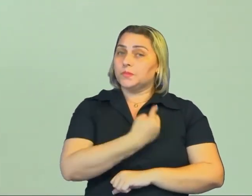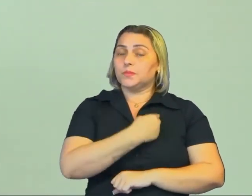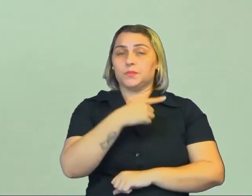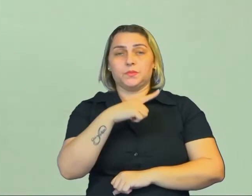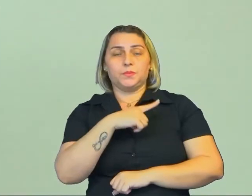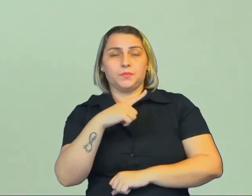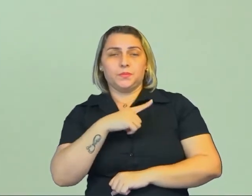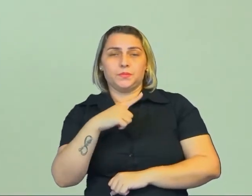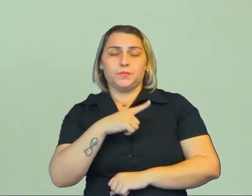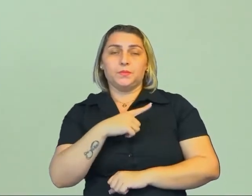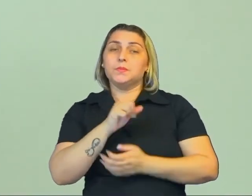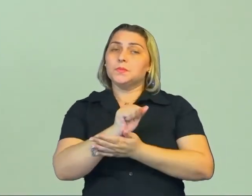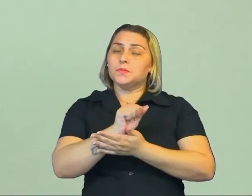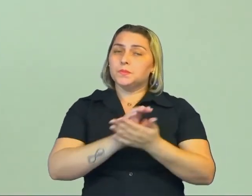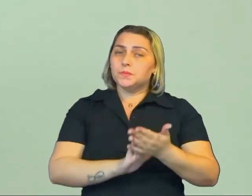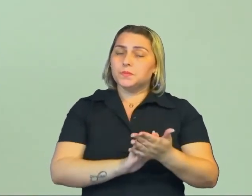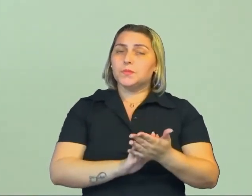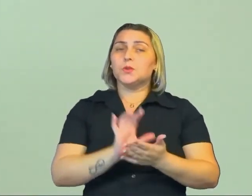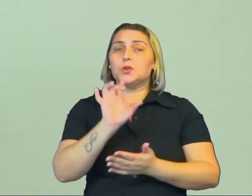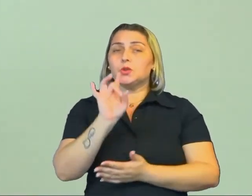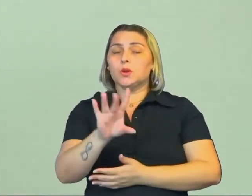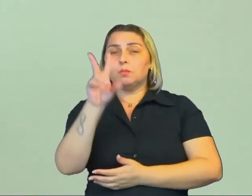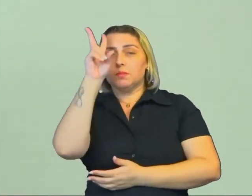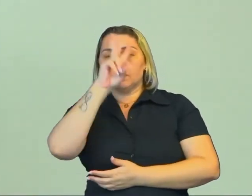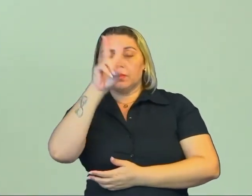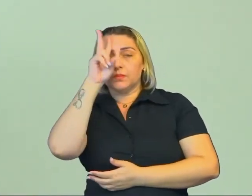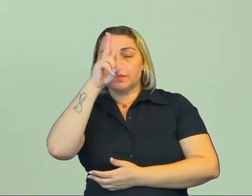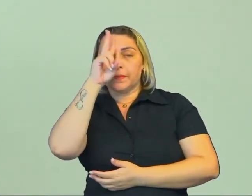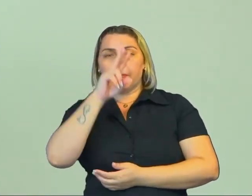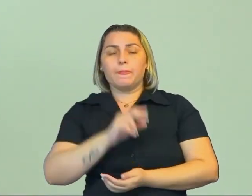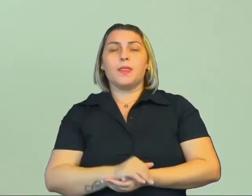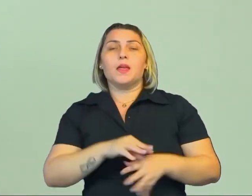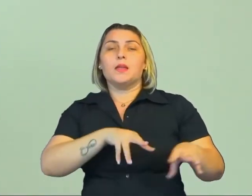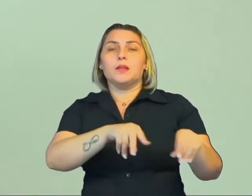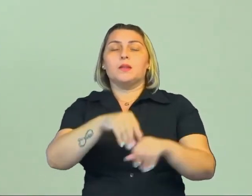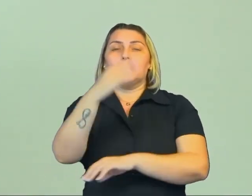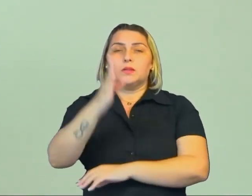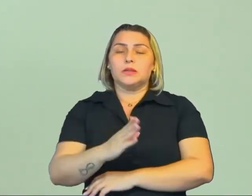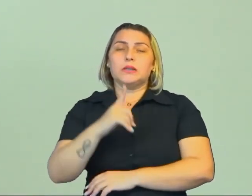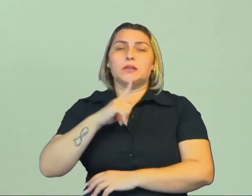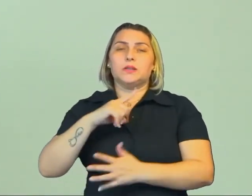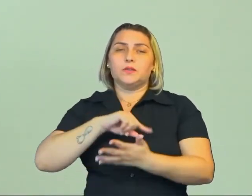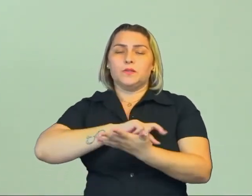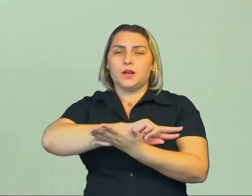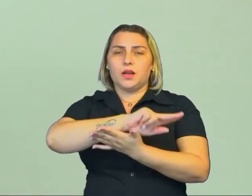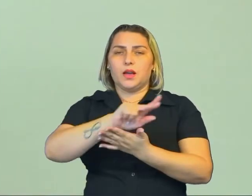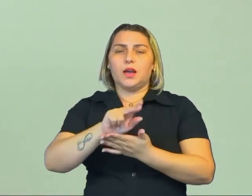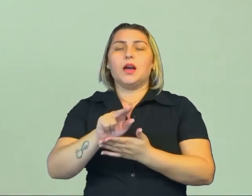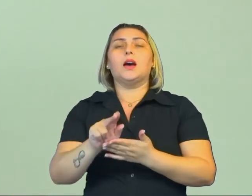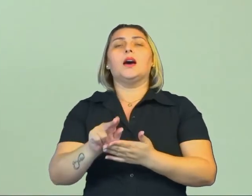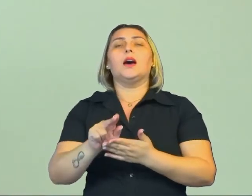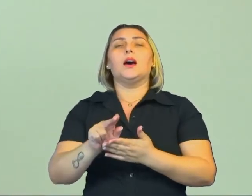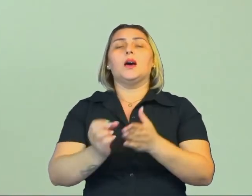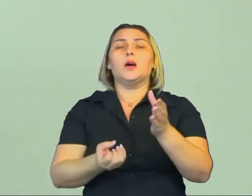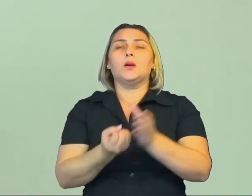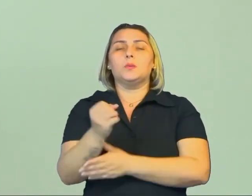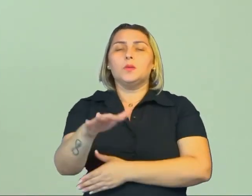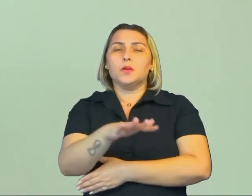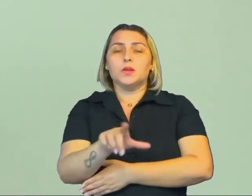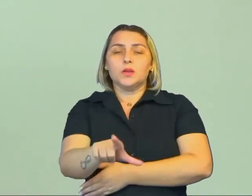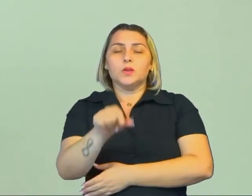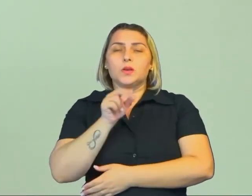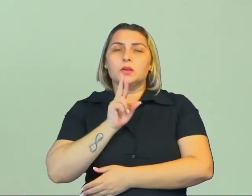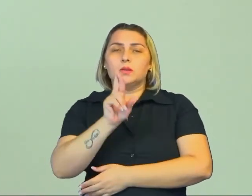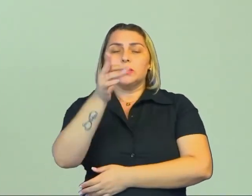temos aqui uma pequena atividade, só para relembrar. O território brasileiro é constituído por vários biomas. Marque a